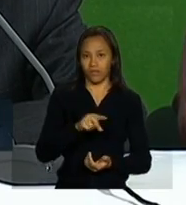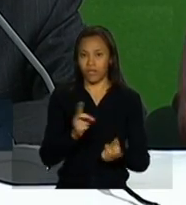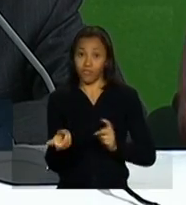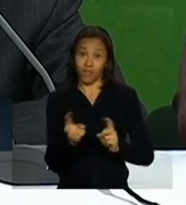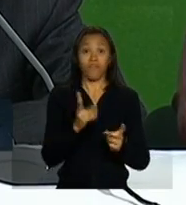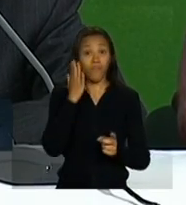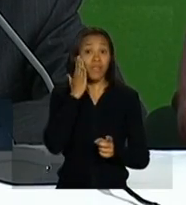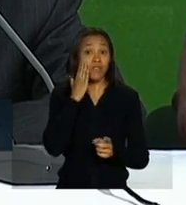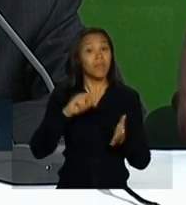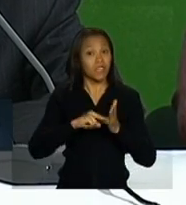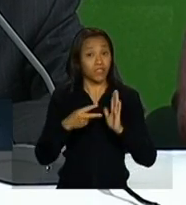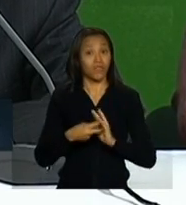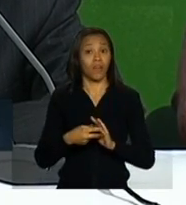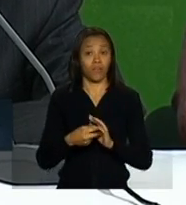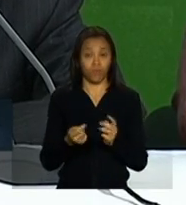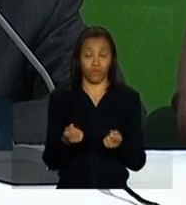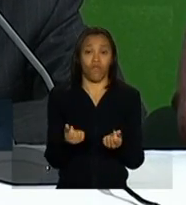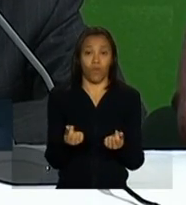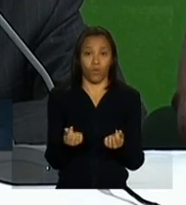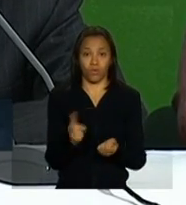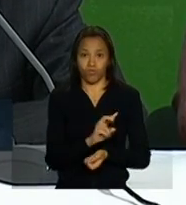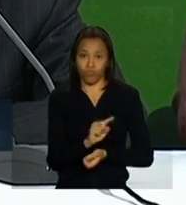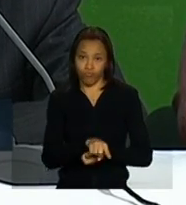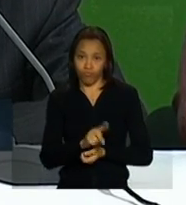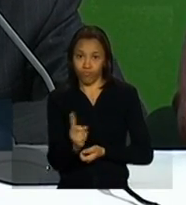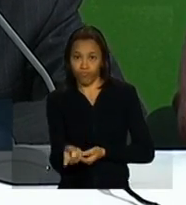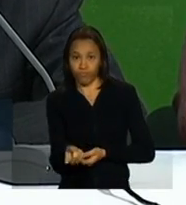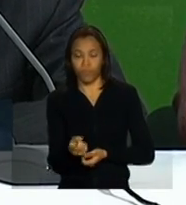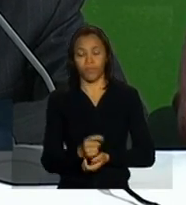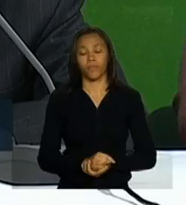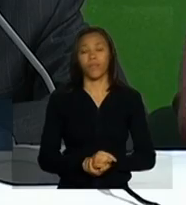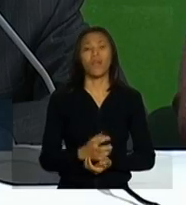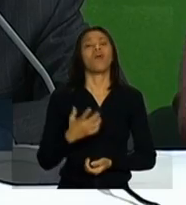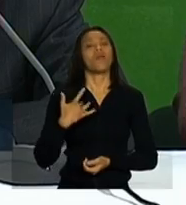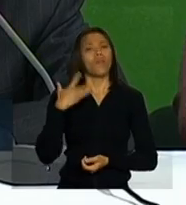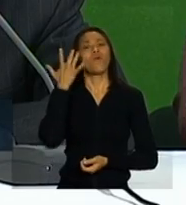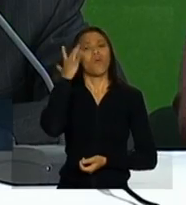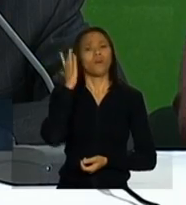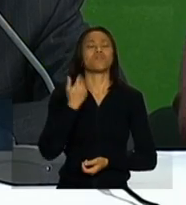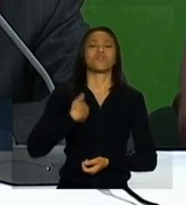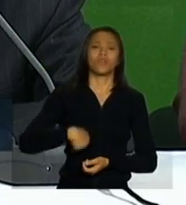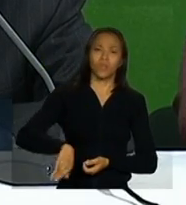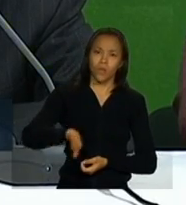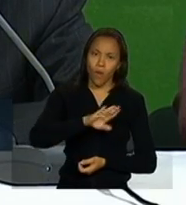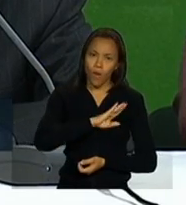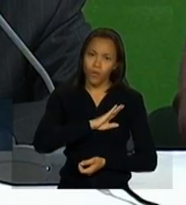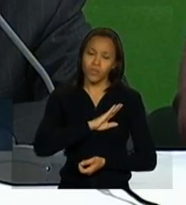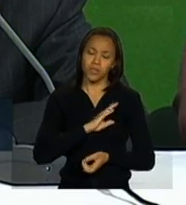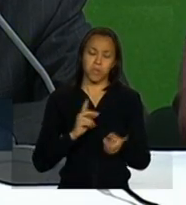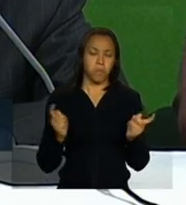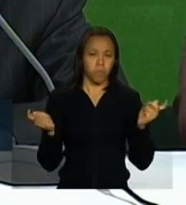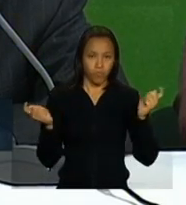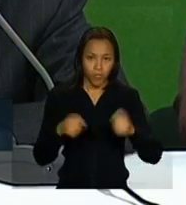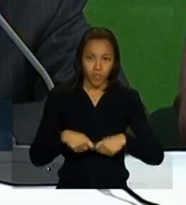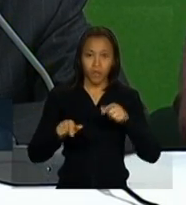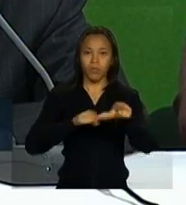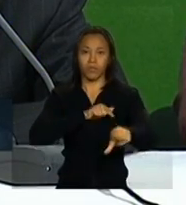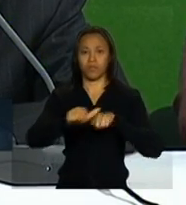valores significativos. Eu acho que nós podemos trabalhar